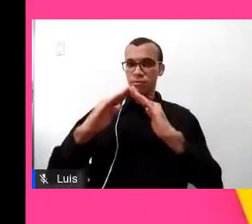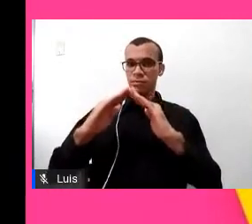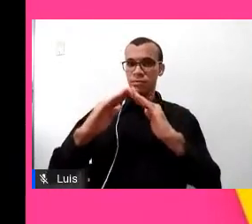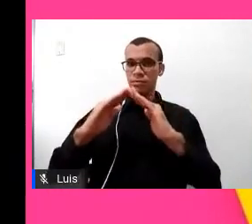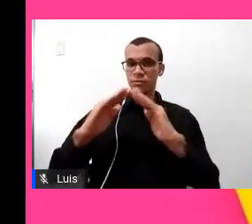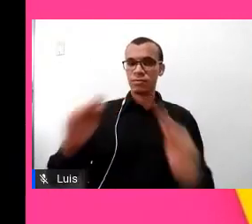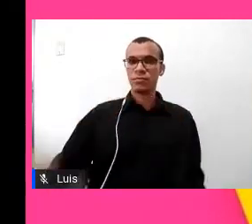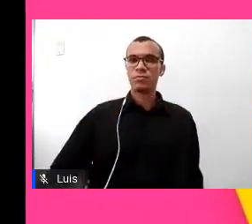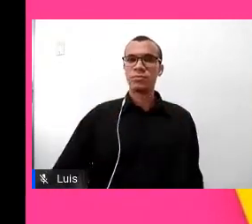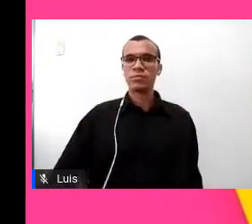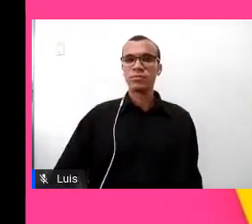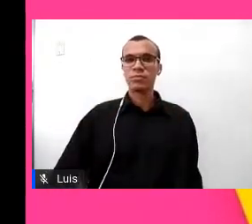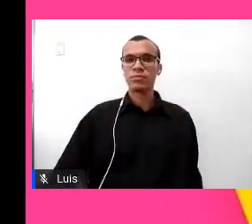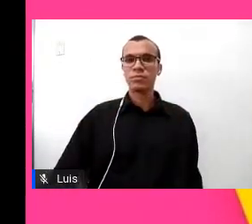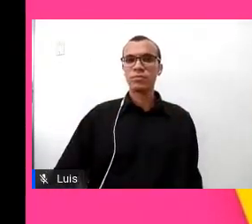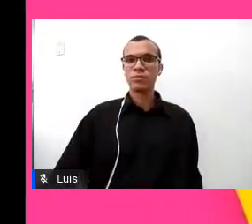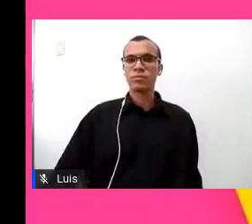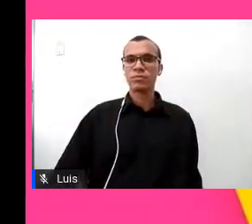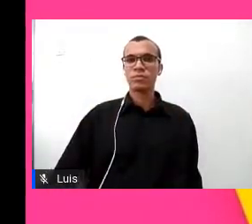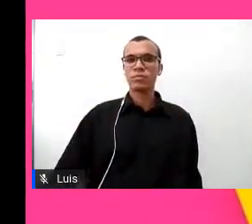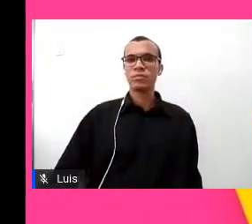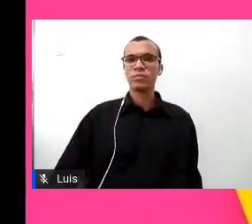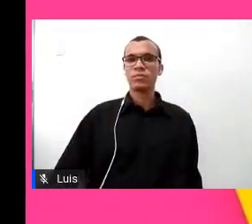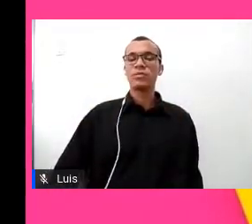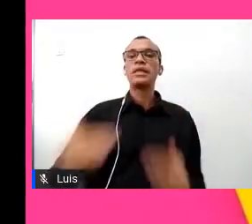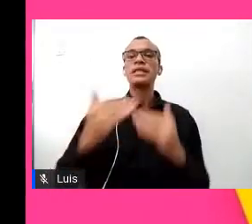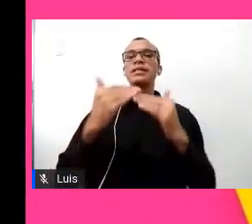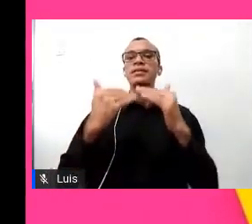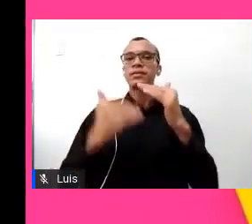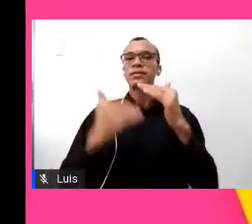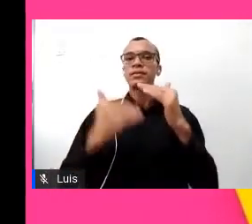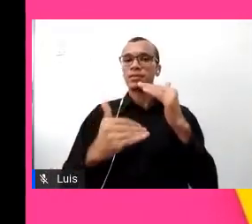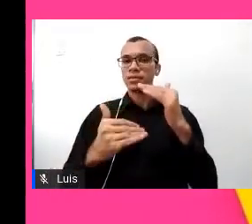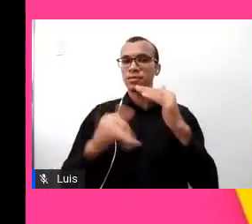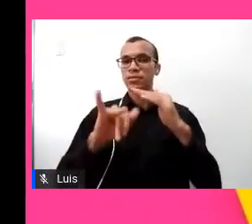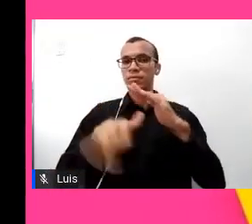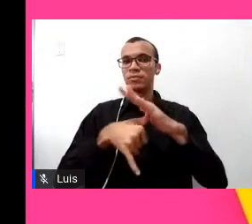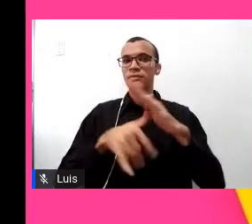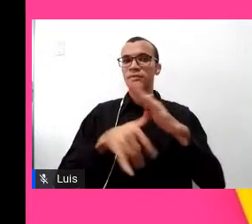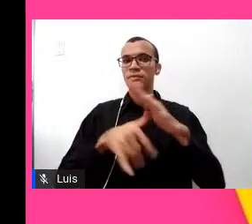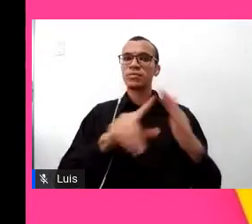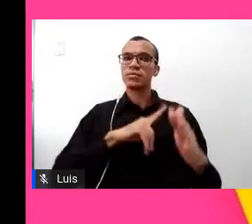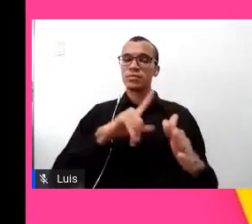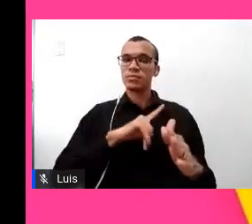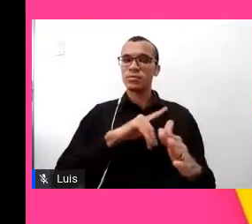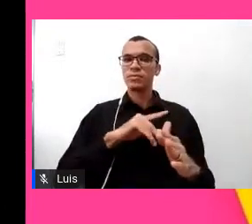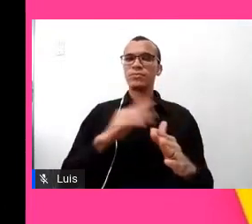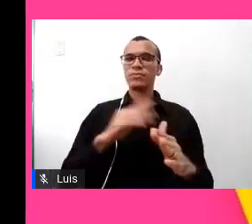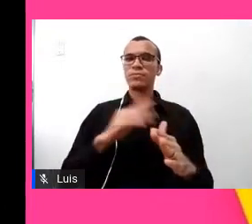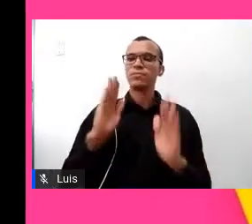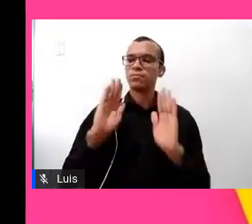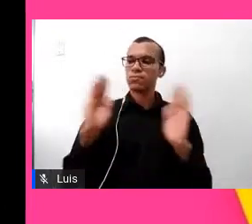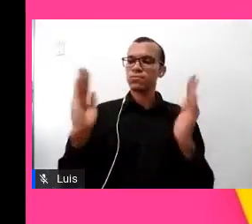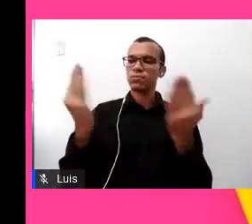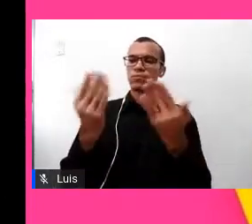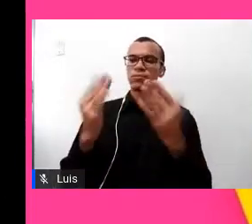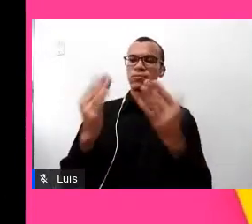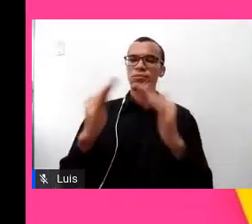e aí aqui embaixo é as paredes da casa, que vão vir aqui no telhado também,